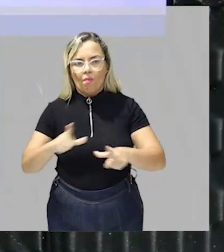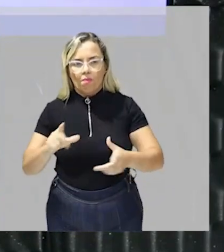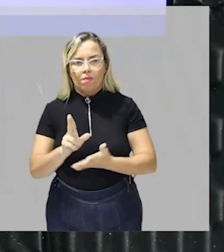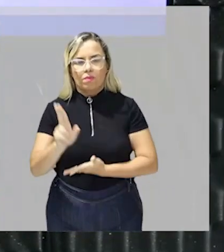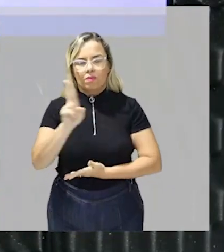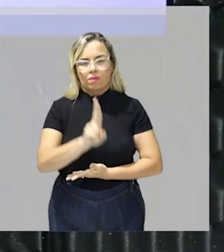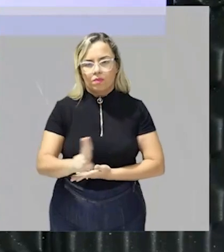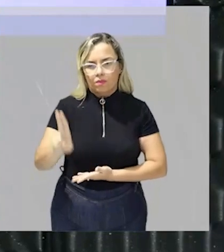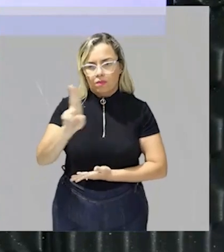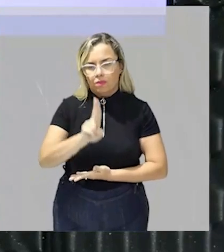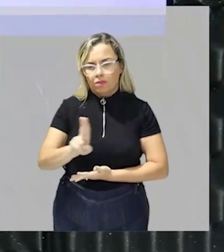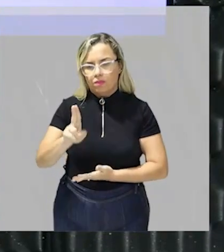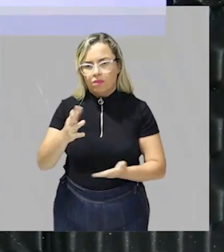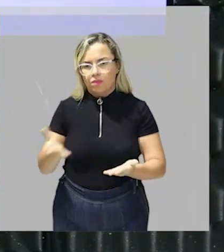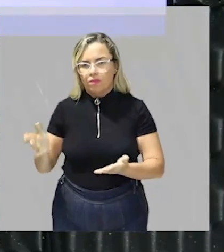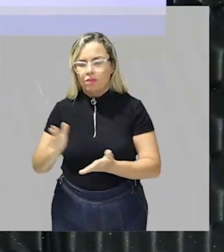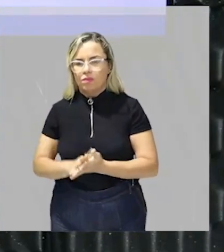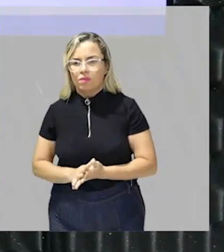de